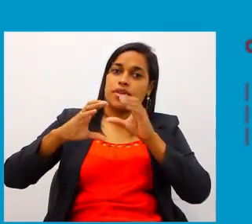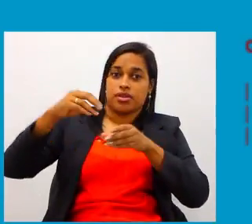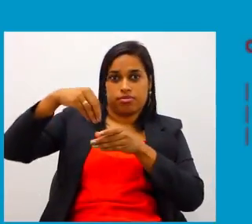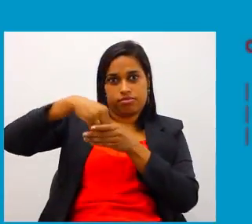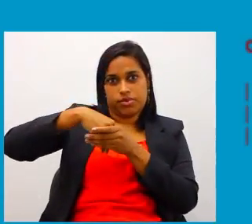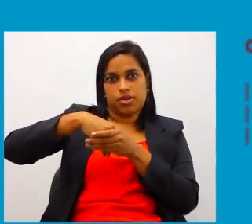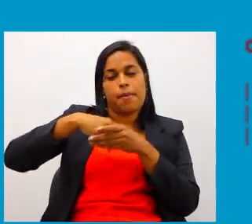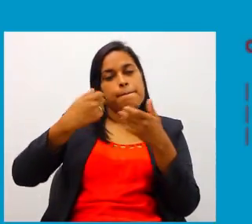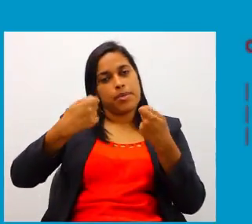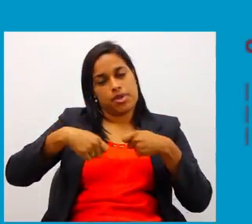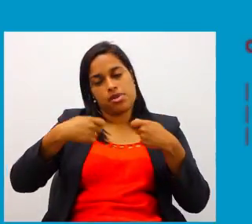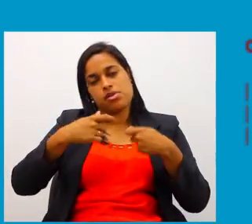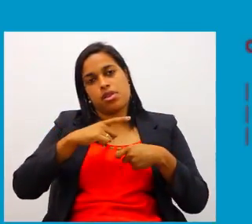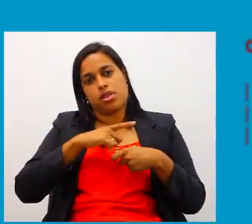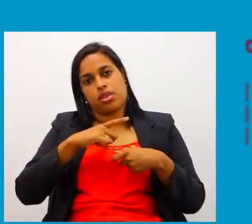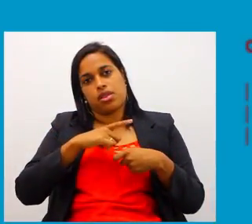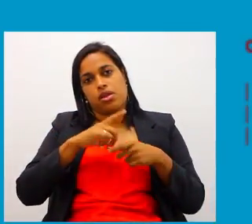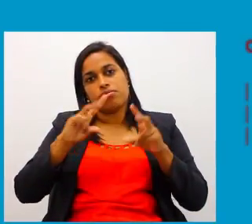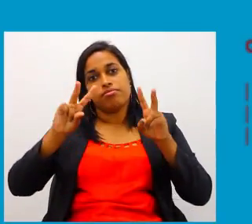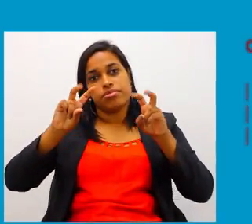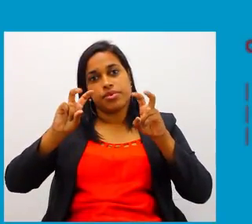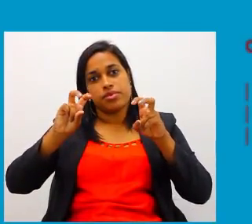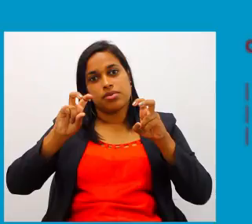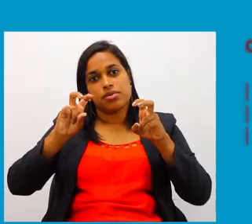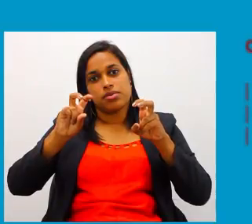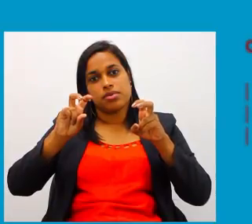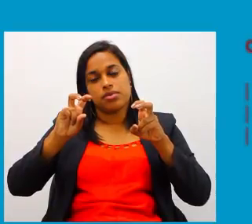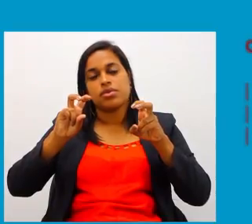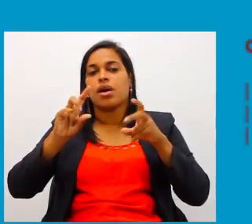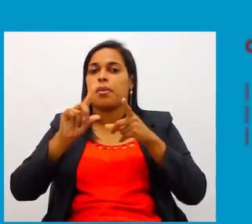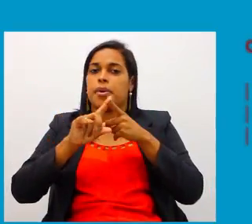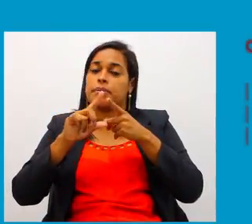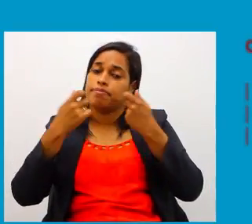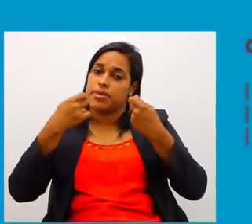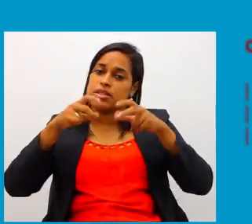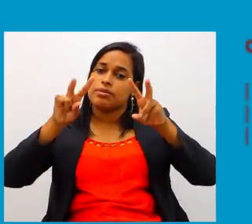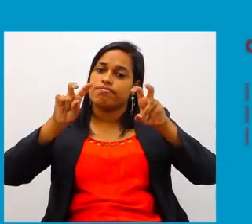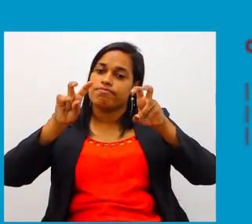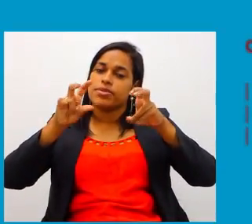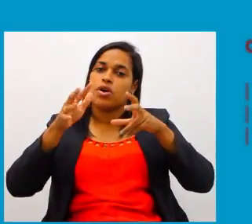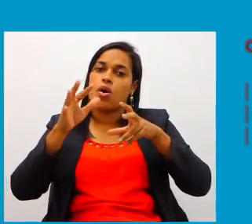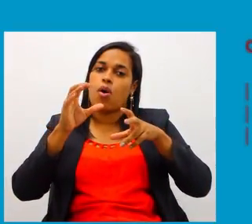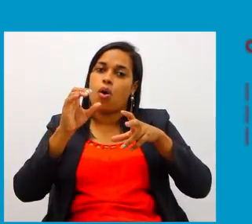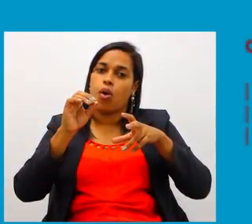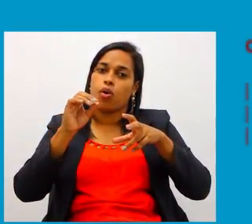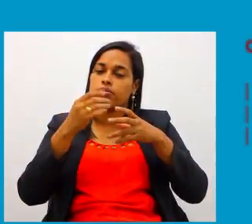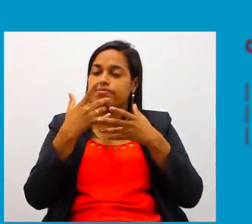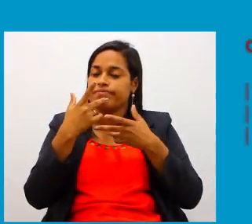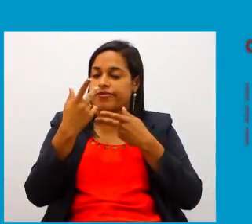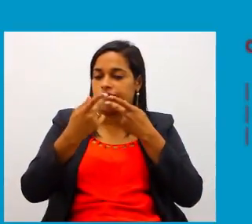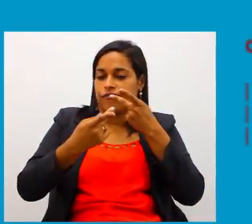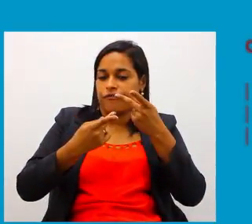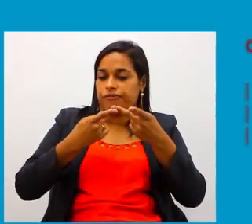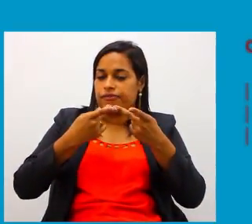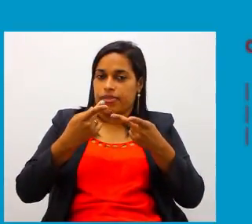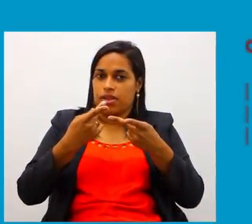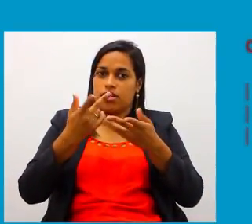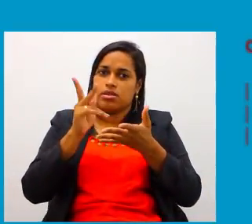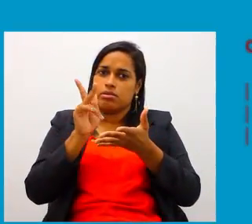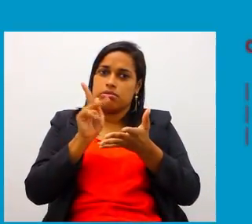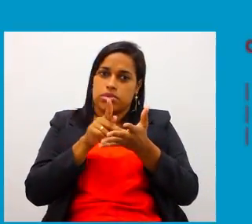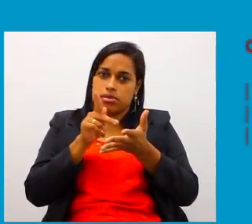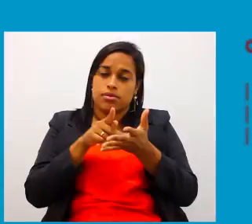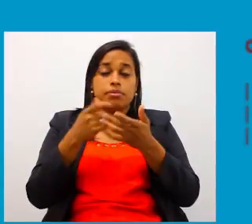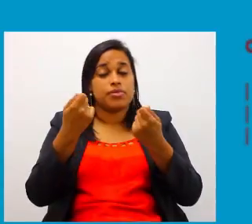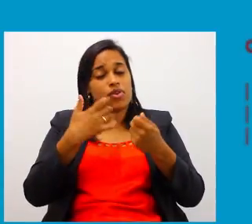ele tem que ter um tom de cordialidade, né? Apesar de ser um documento formal, ele tem que ser cordial. As pessoas têm que